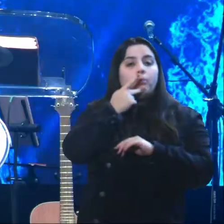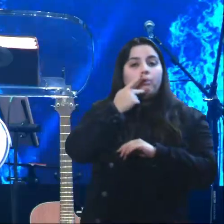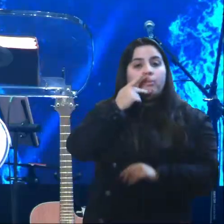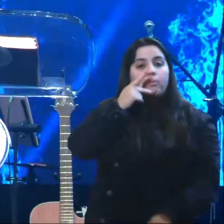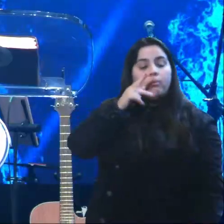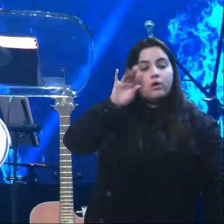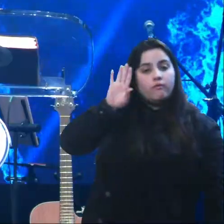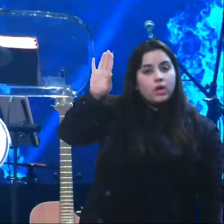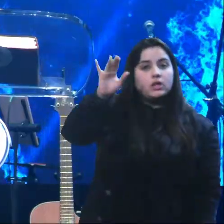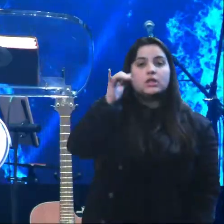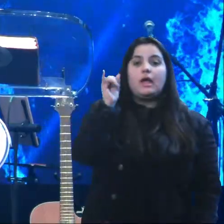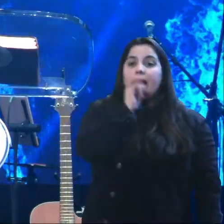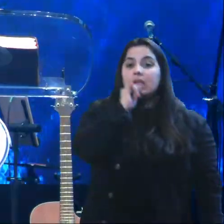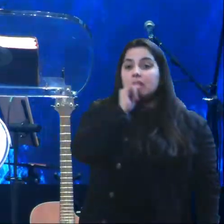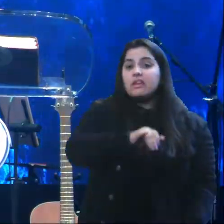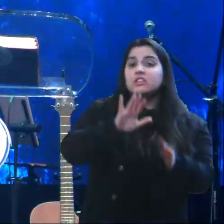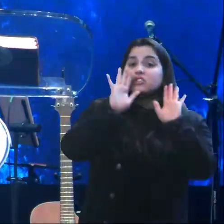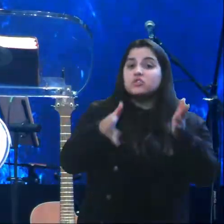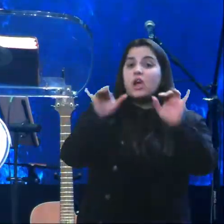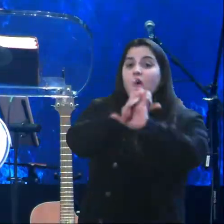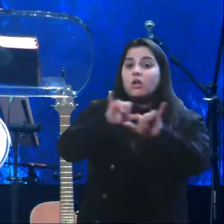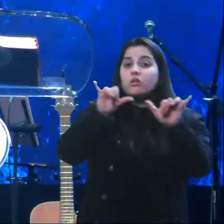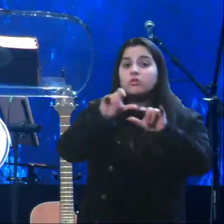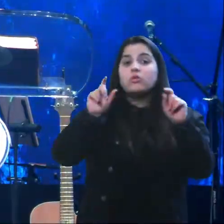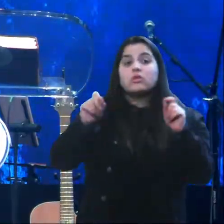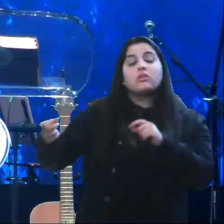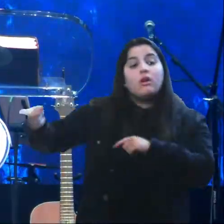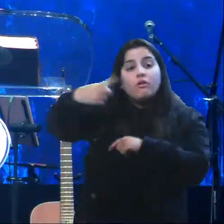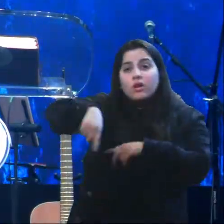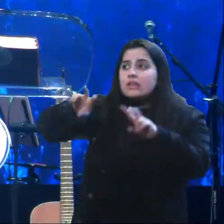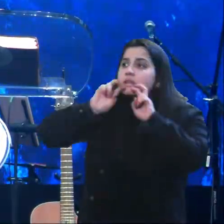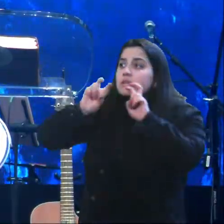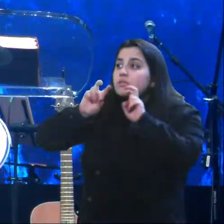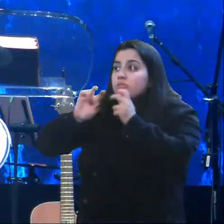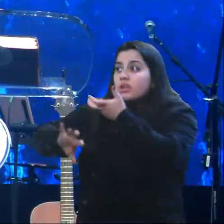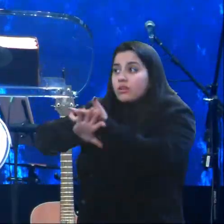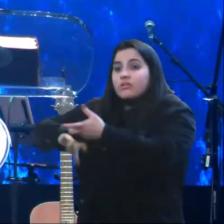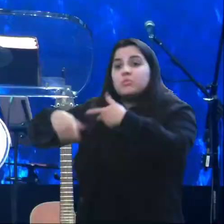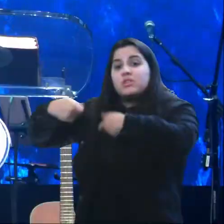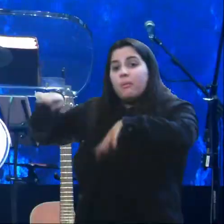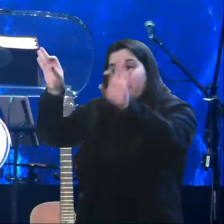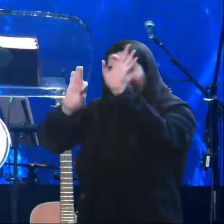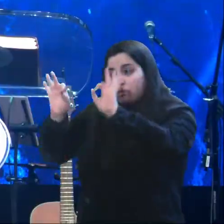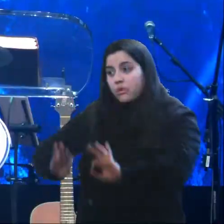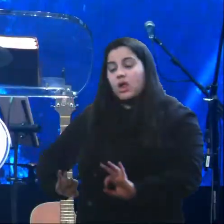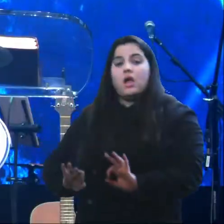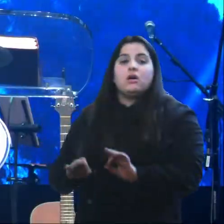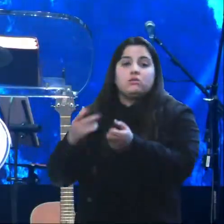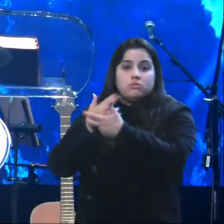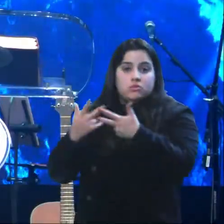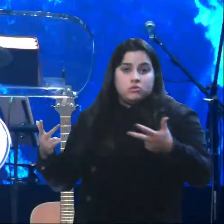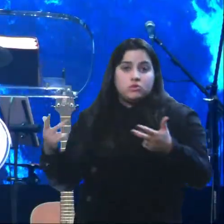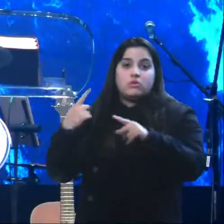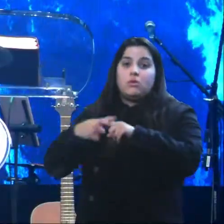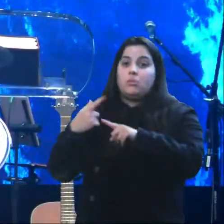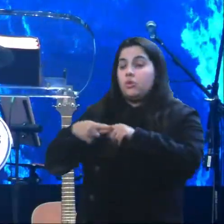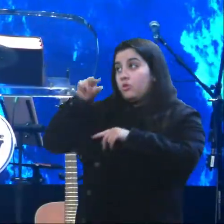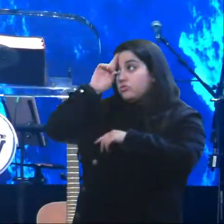preparem o caminho para o Senhor, endireitem as veredas para Ele. As roupas de João eram feitas